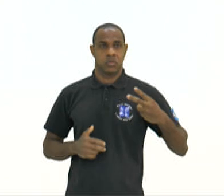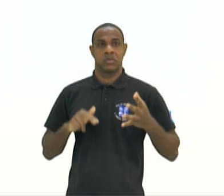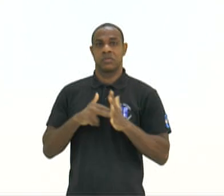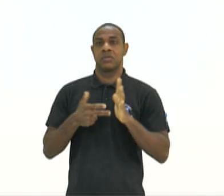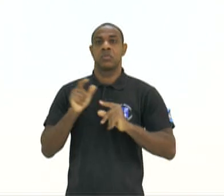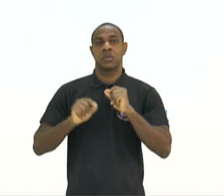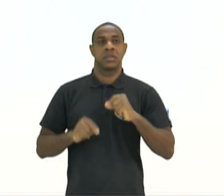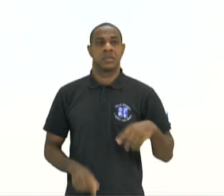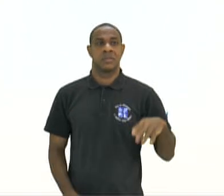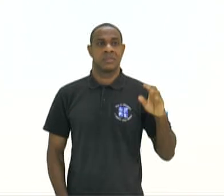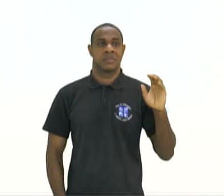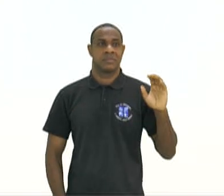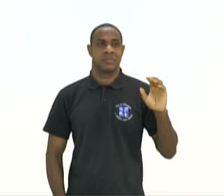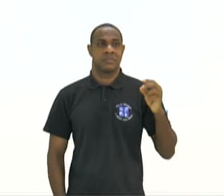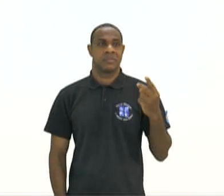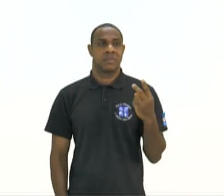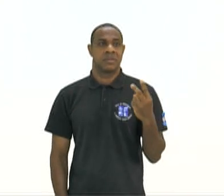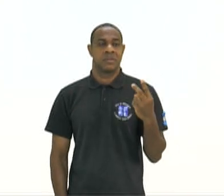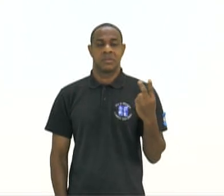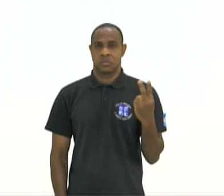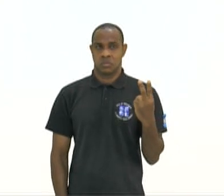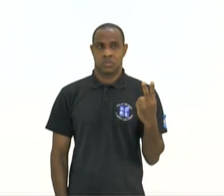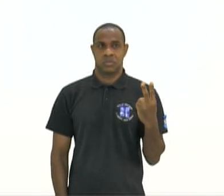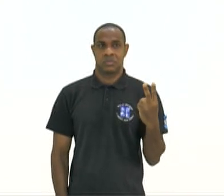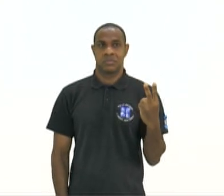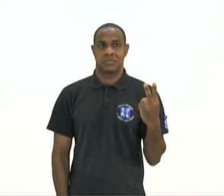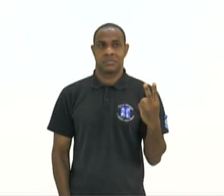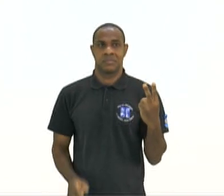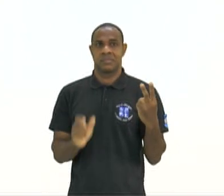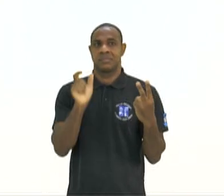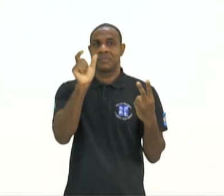temos aqui, to sum up e do to, eles